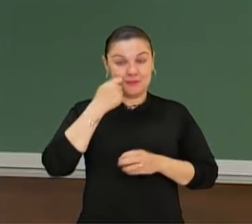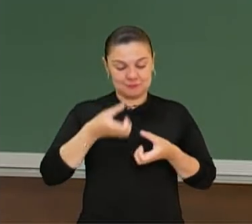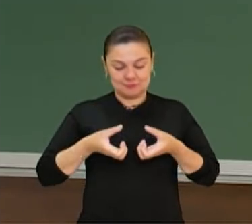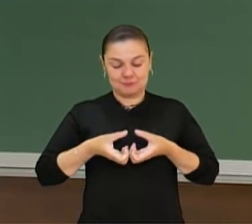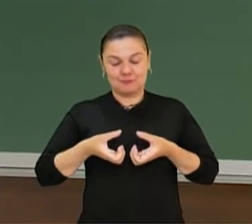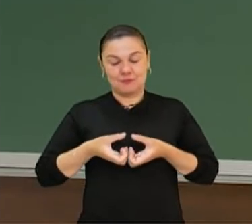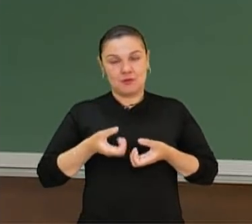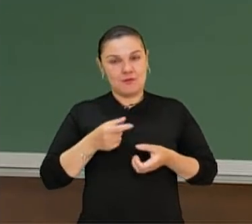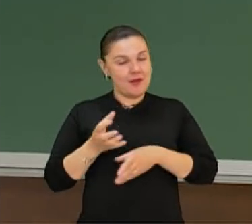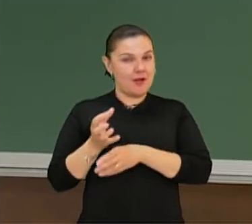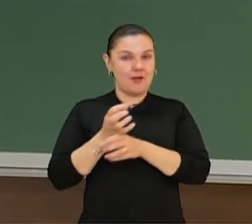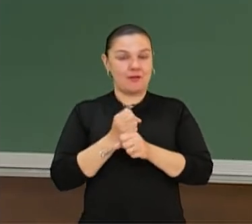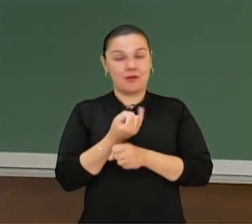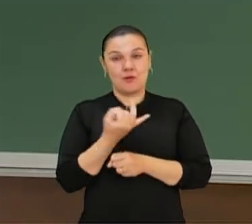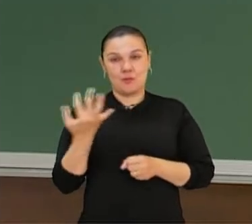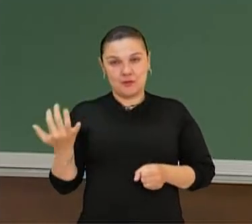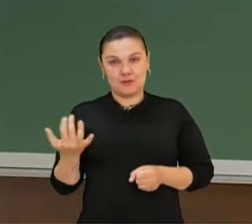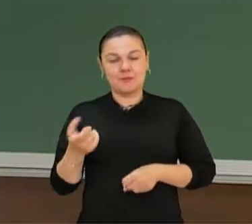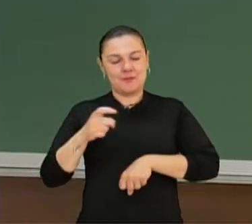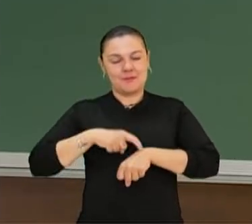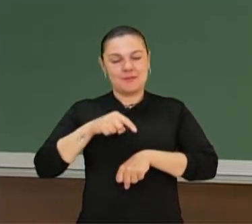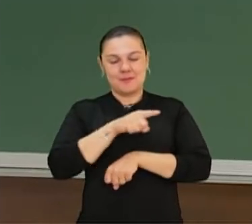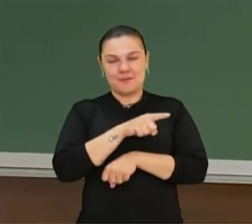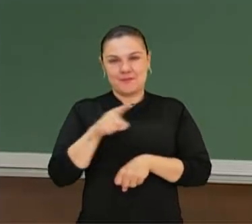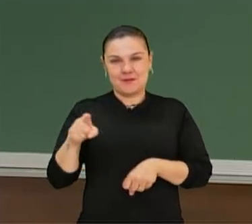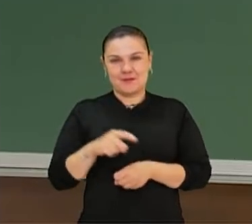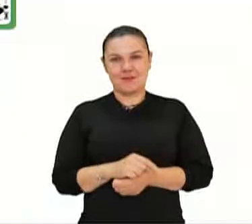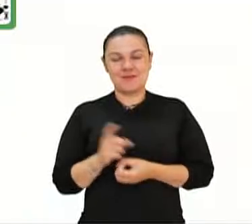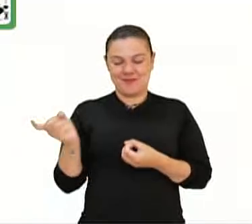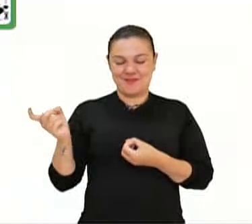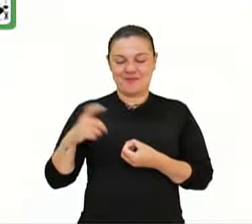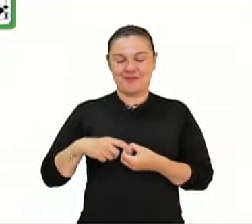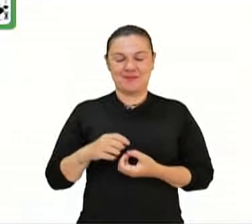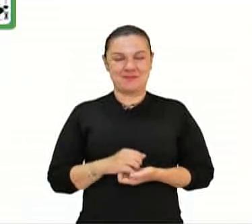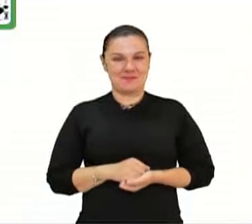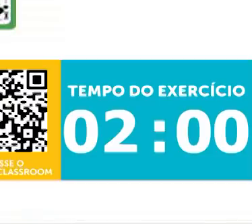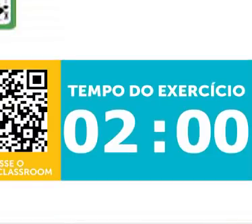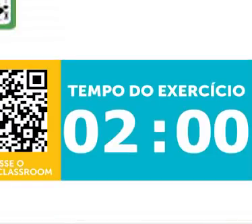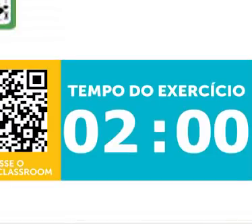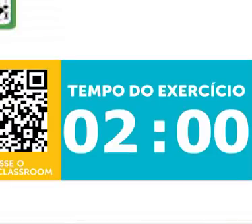tenho e calcular a probabilidade. Eu vou dar um tempinho para vocês e a gente já volta.